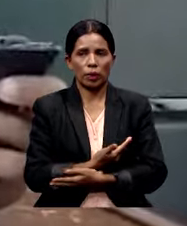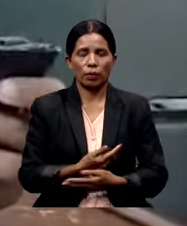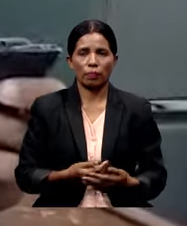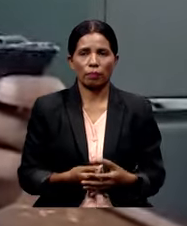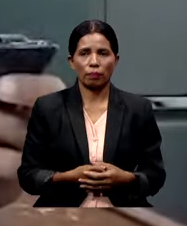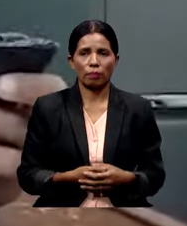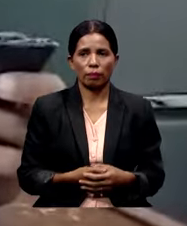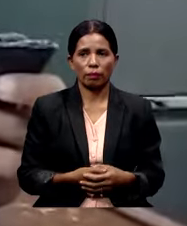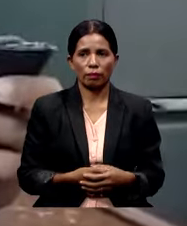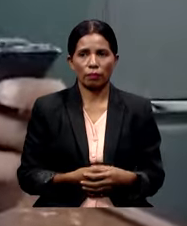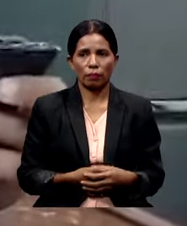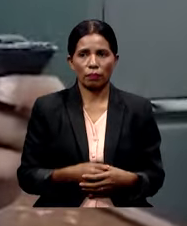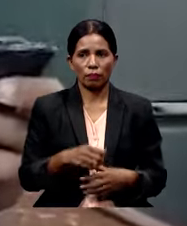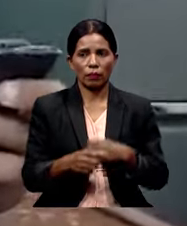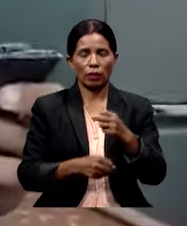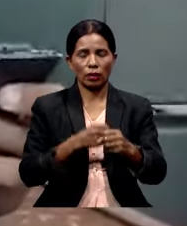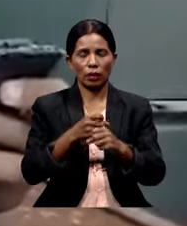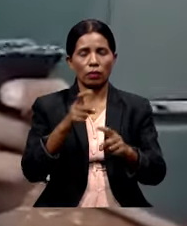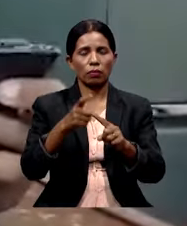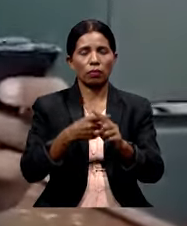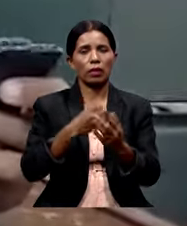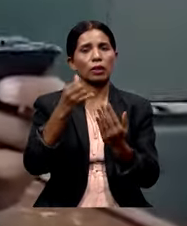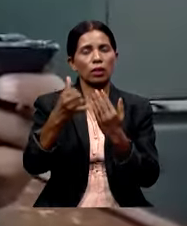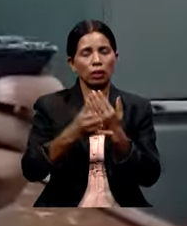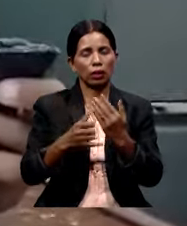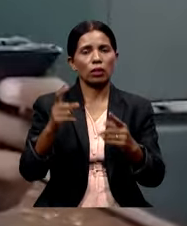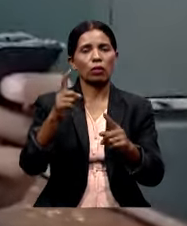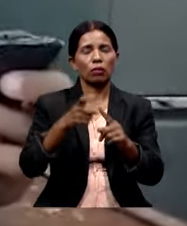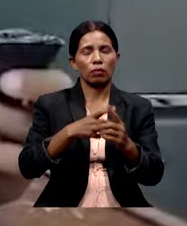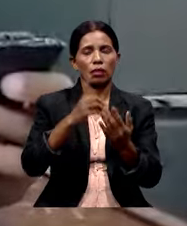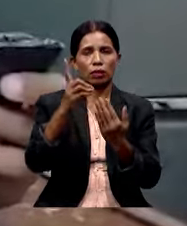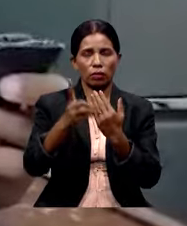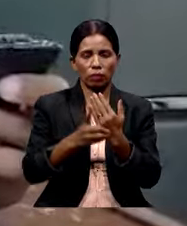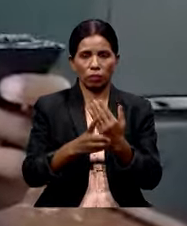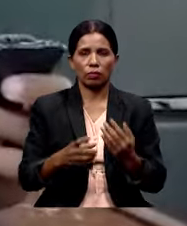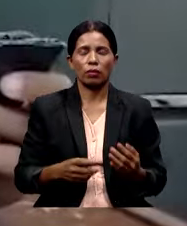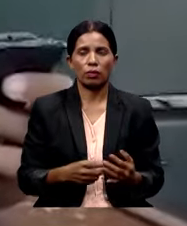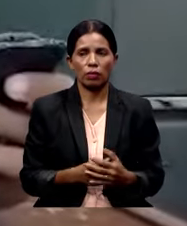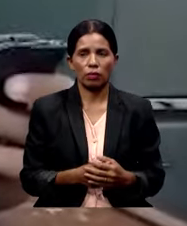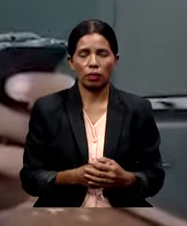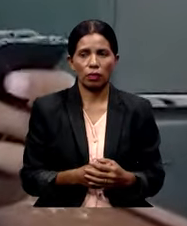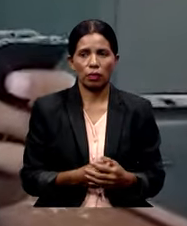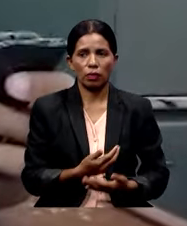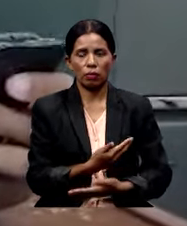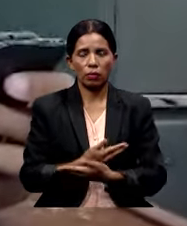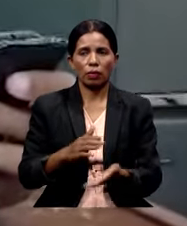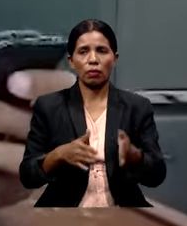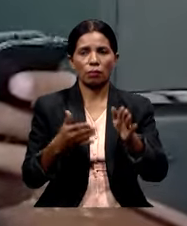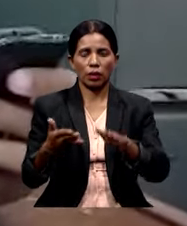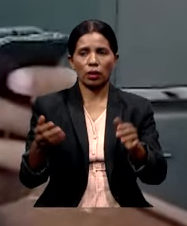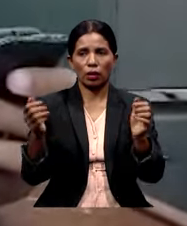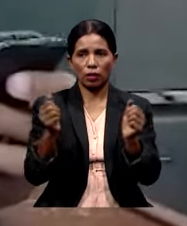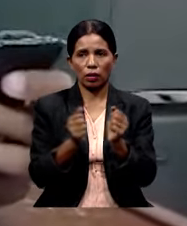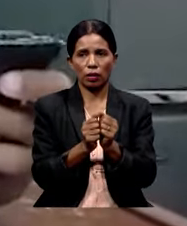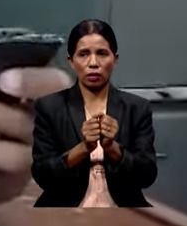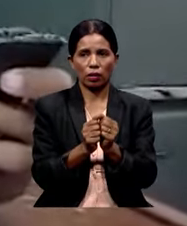ia tina indene ia tina husi janeiro to novembro dezembro ita sida inclui ia total bebe moris no mate ma hamutu